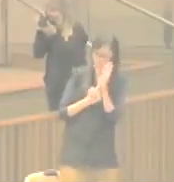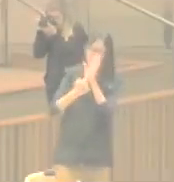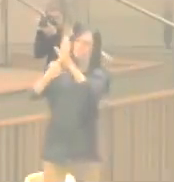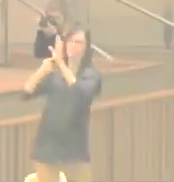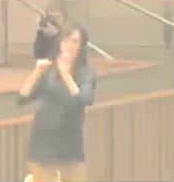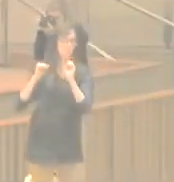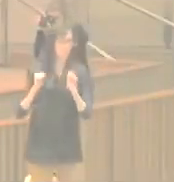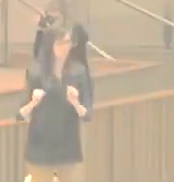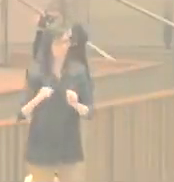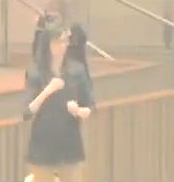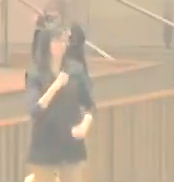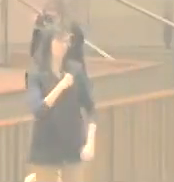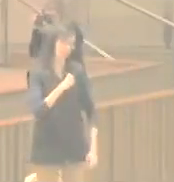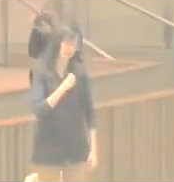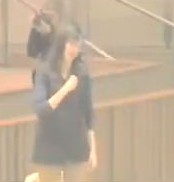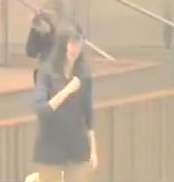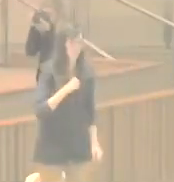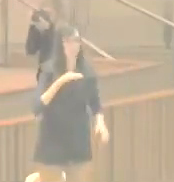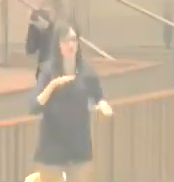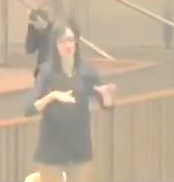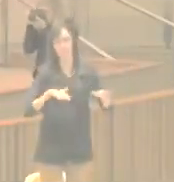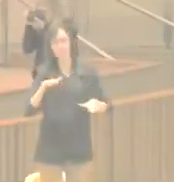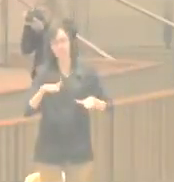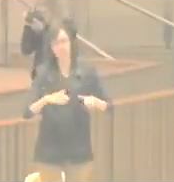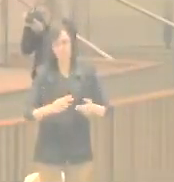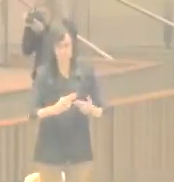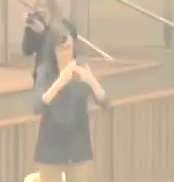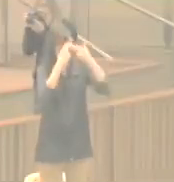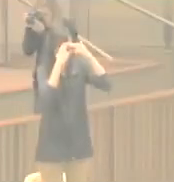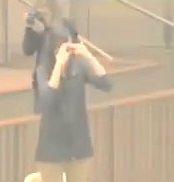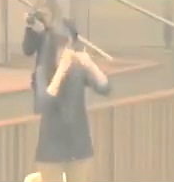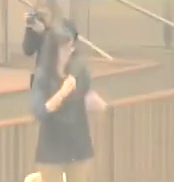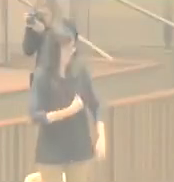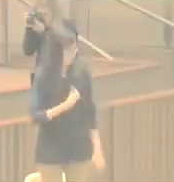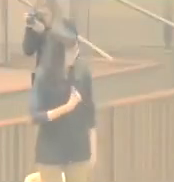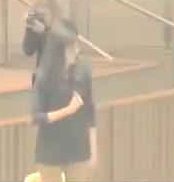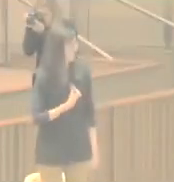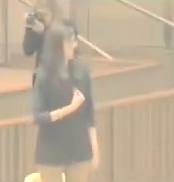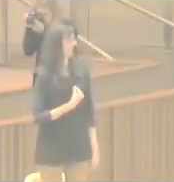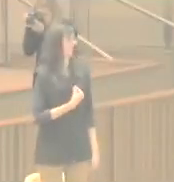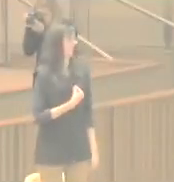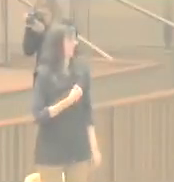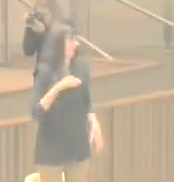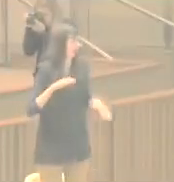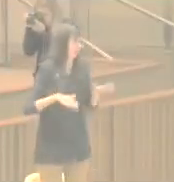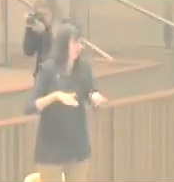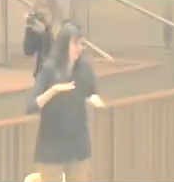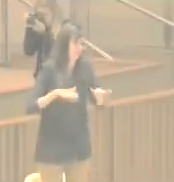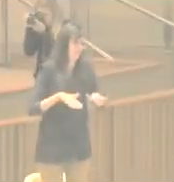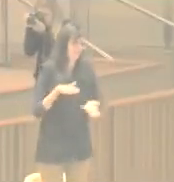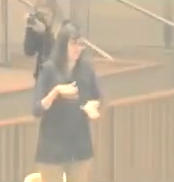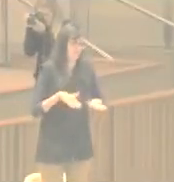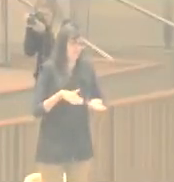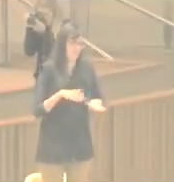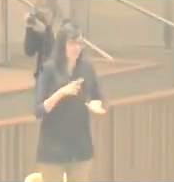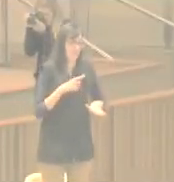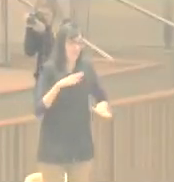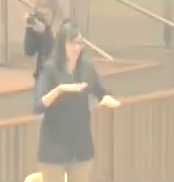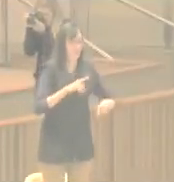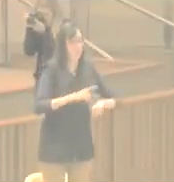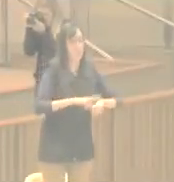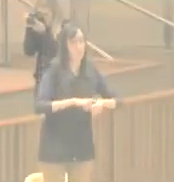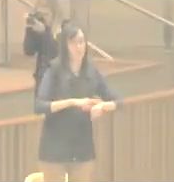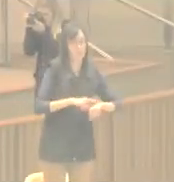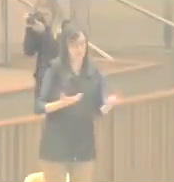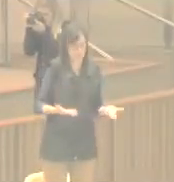Talvez sejam pecados, talvez sejam marcas na tua vida, talvez sejam momentos que você